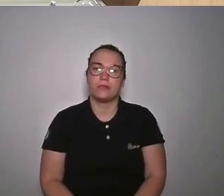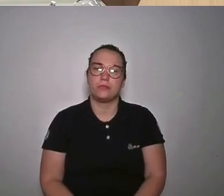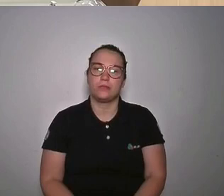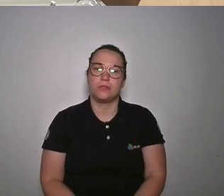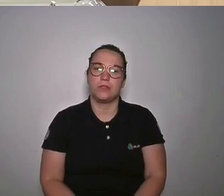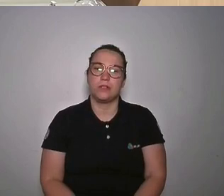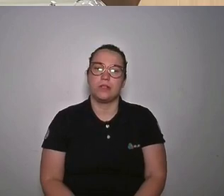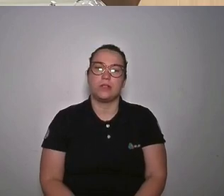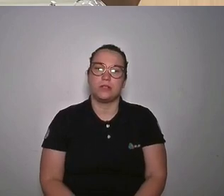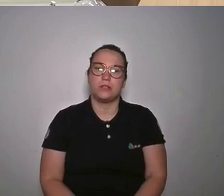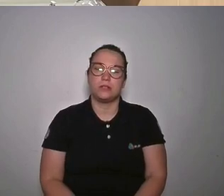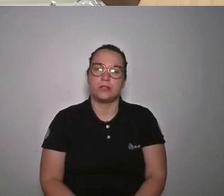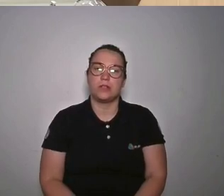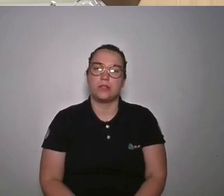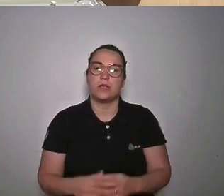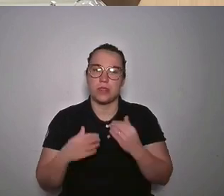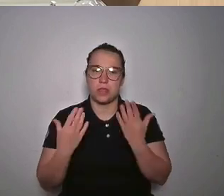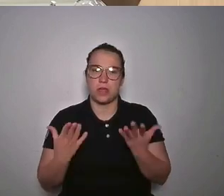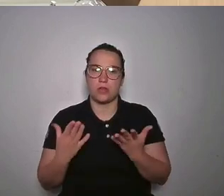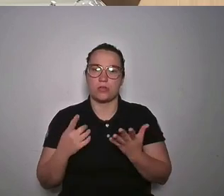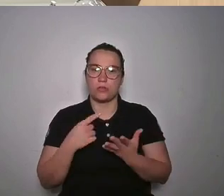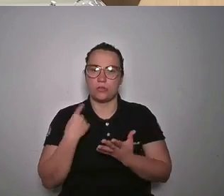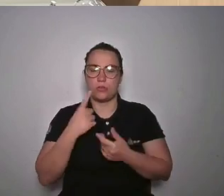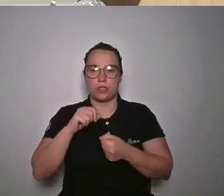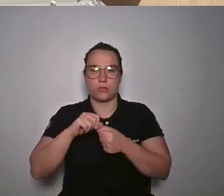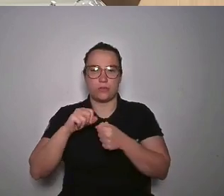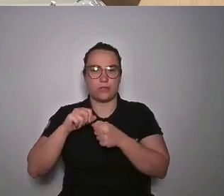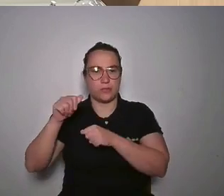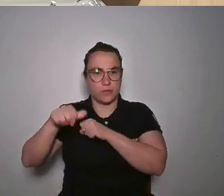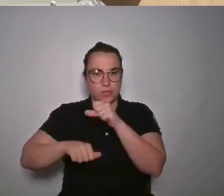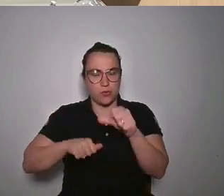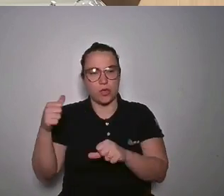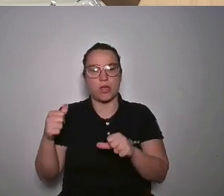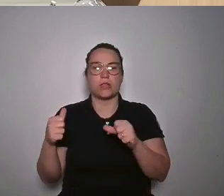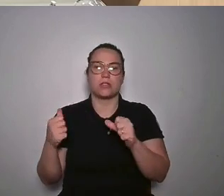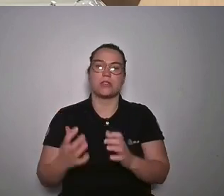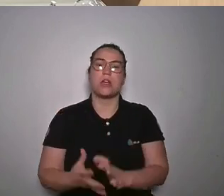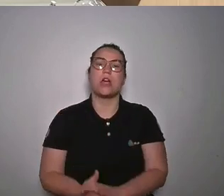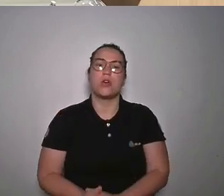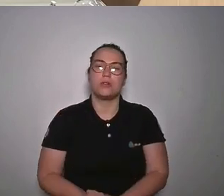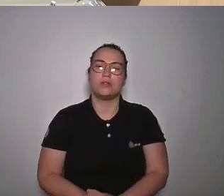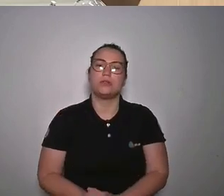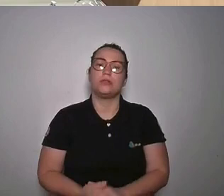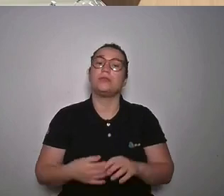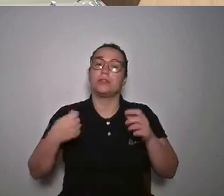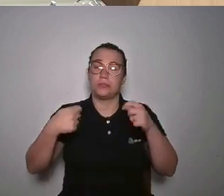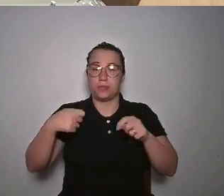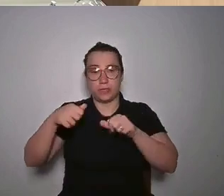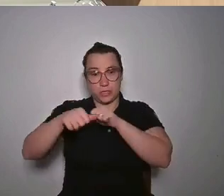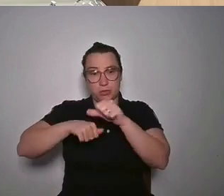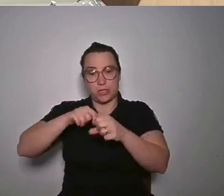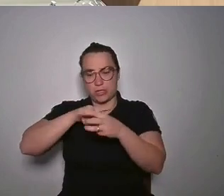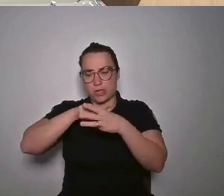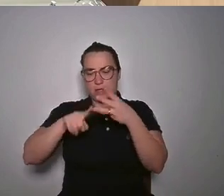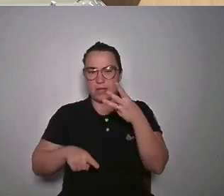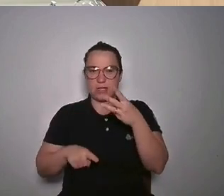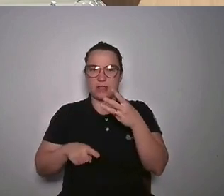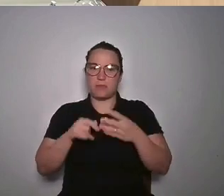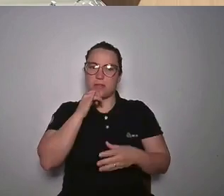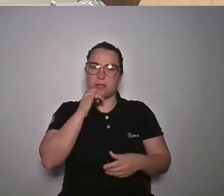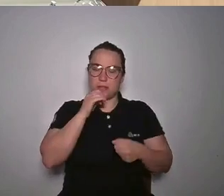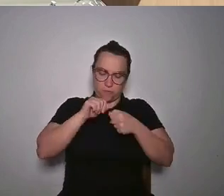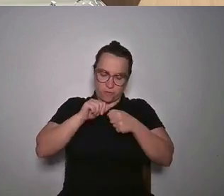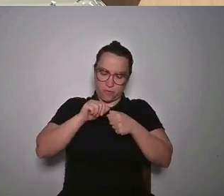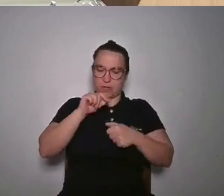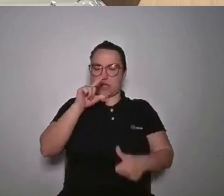faz a alteração de uma das peças, você tem que alterar as 3. Por exemplo, eu vou fazer a LOA,